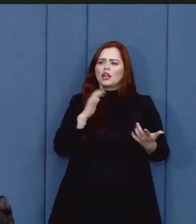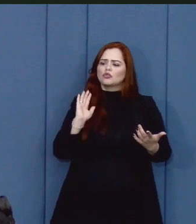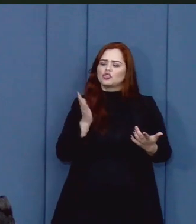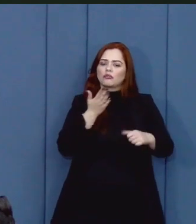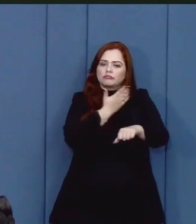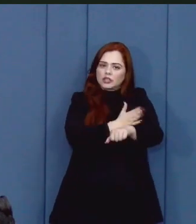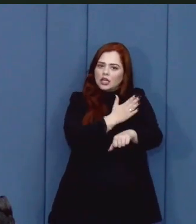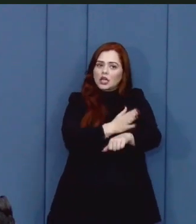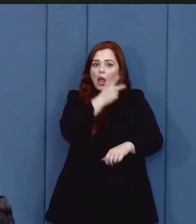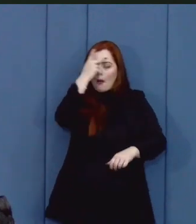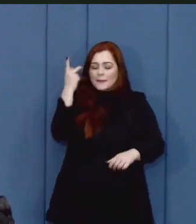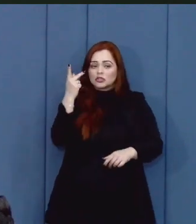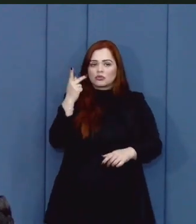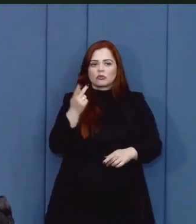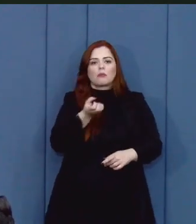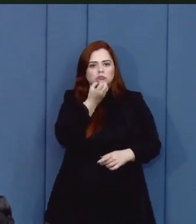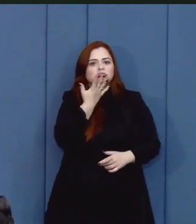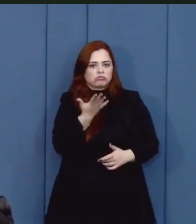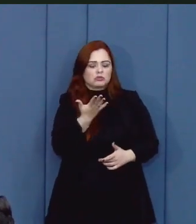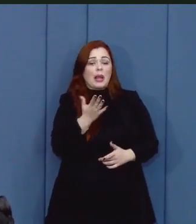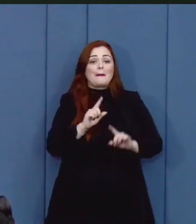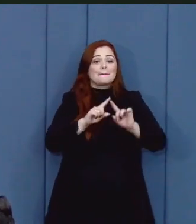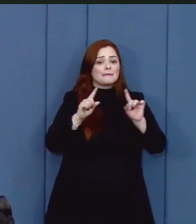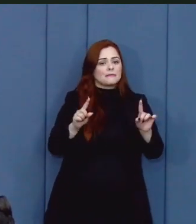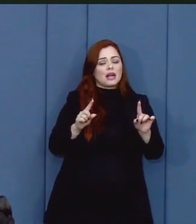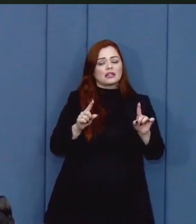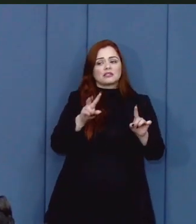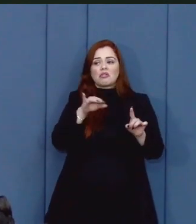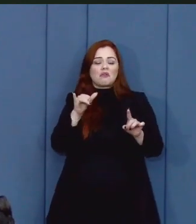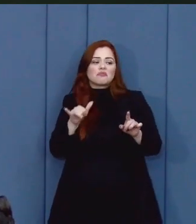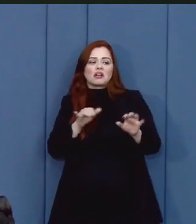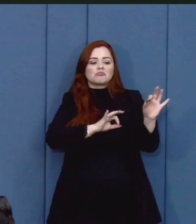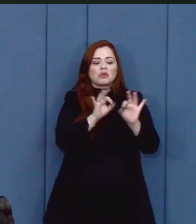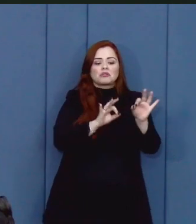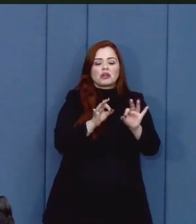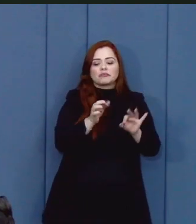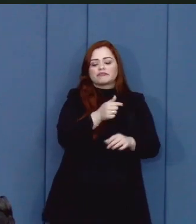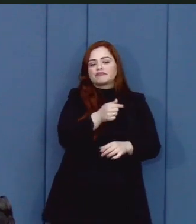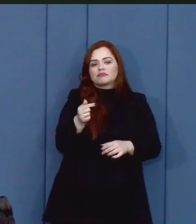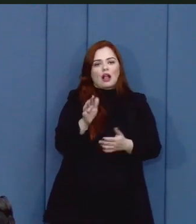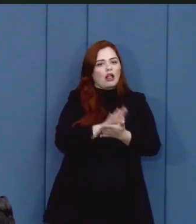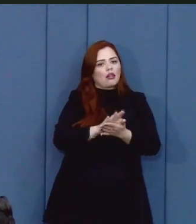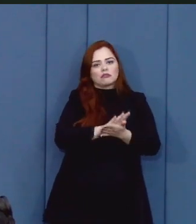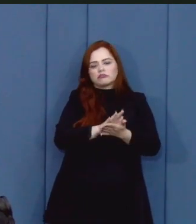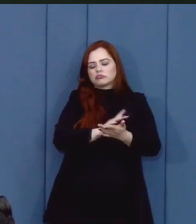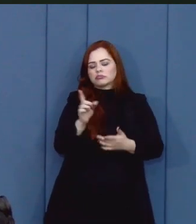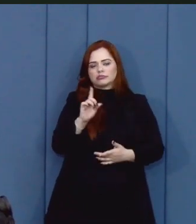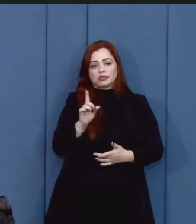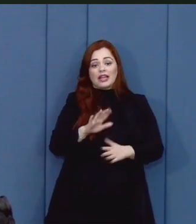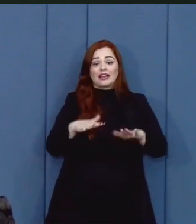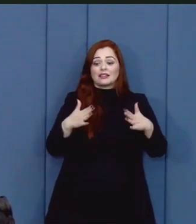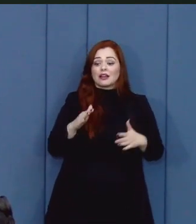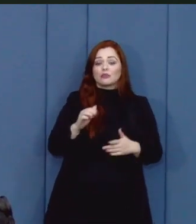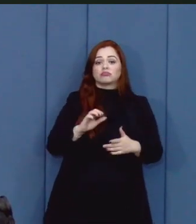já treinei uma pessoa muito bem treinada, mas ele não vai fazer isso no final de semana. Não vai mesmo. Então, a